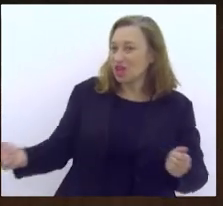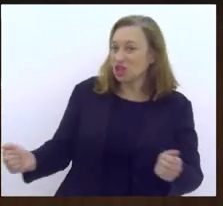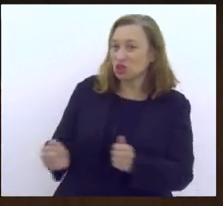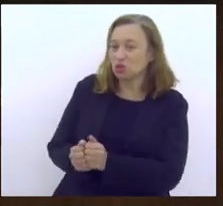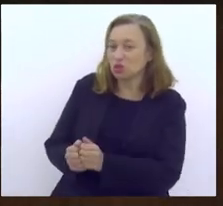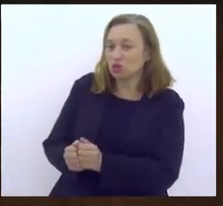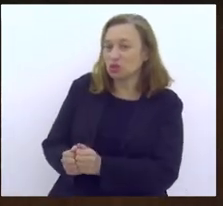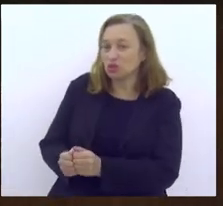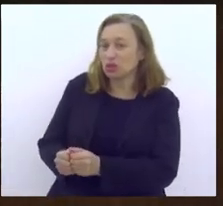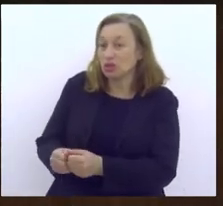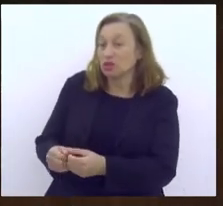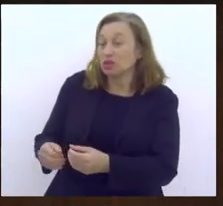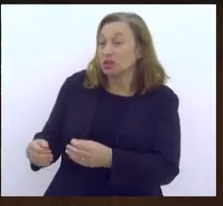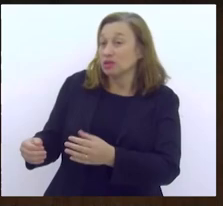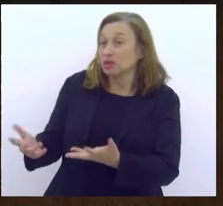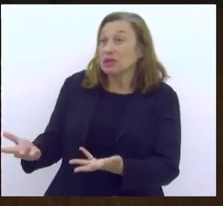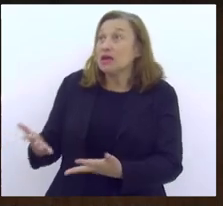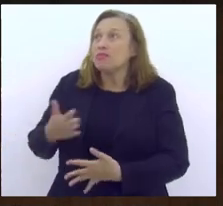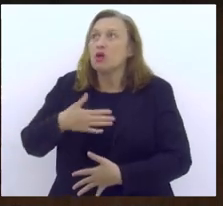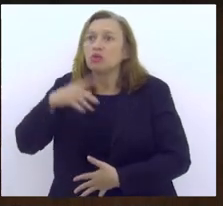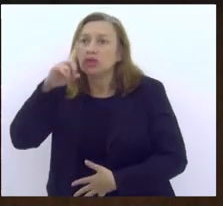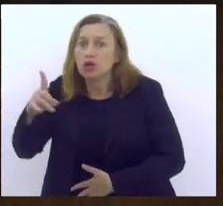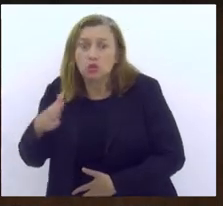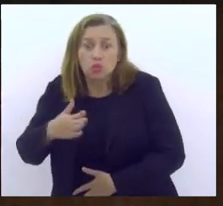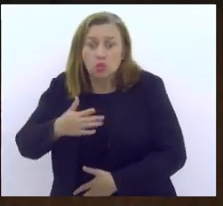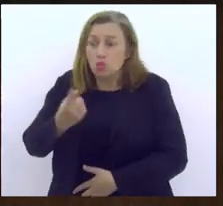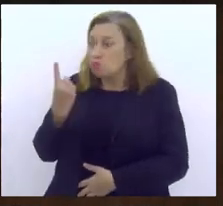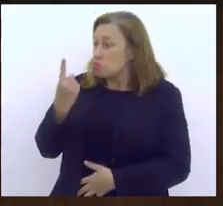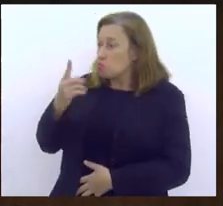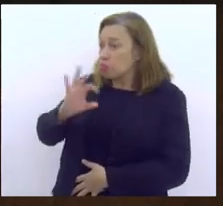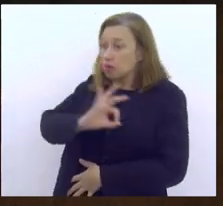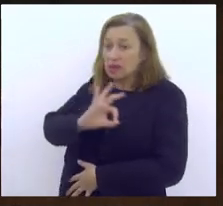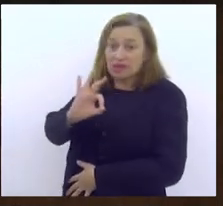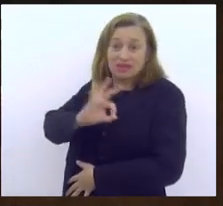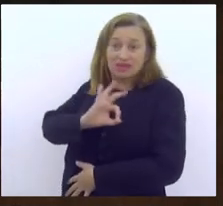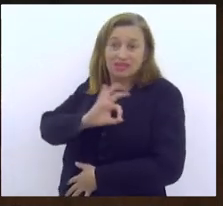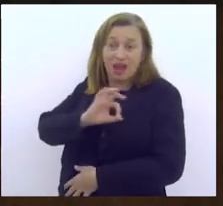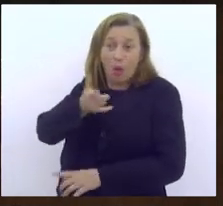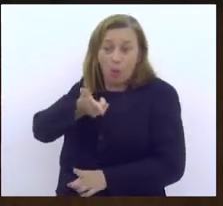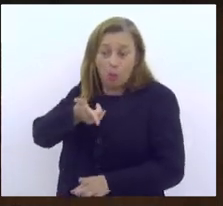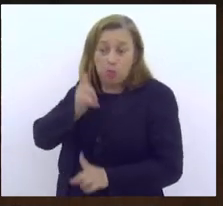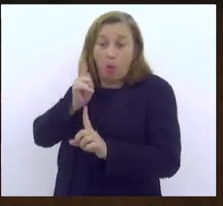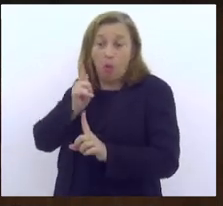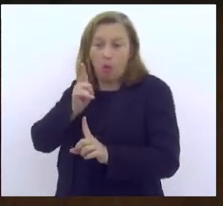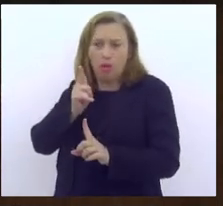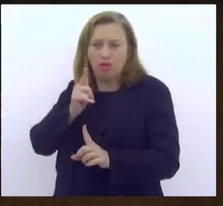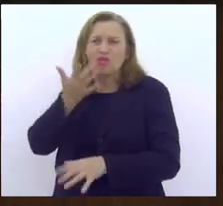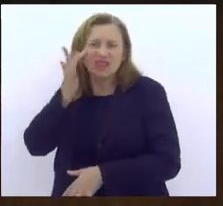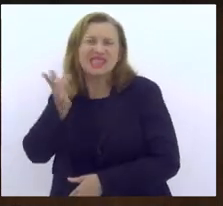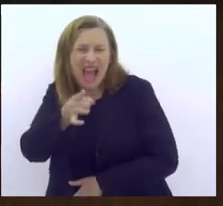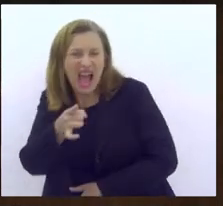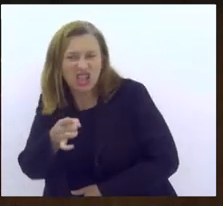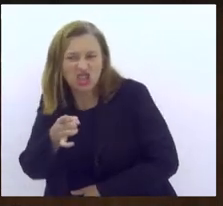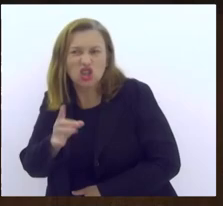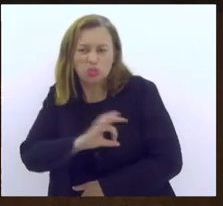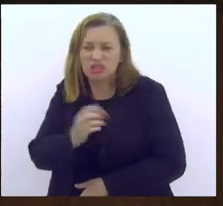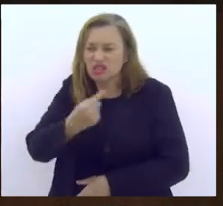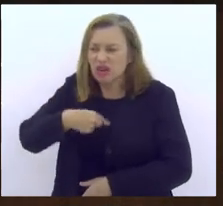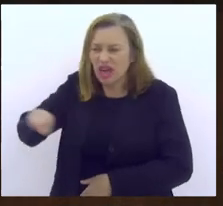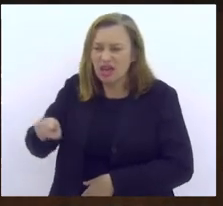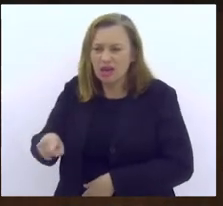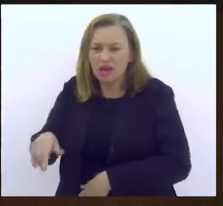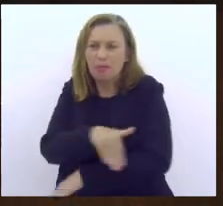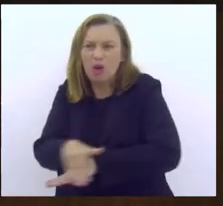Deus me livre e guarde, um policial acerta, sem vontade, que é óbvio. Você acha que o policial quer sair para a rua para